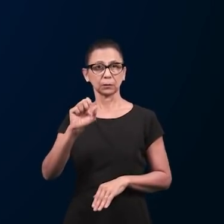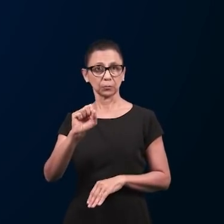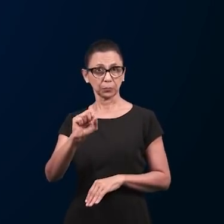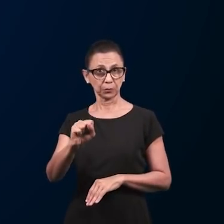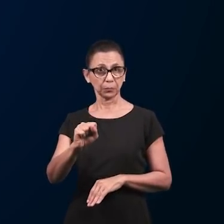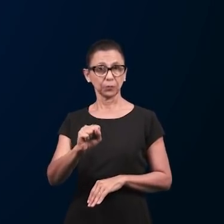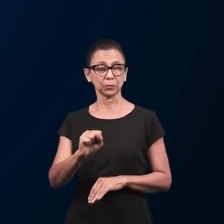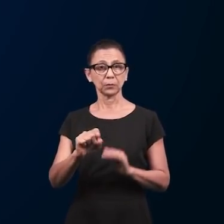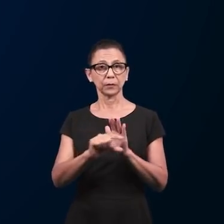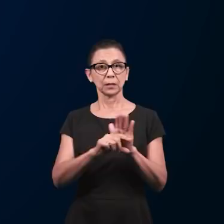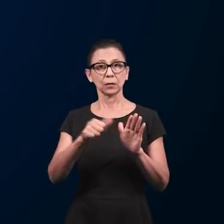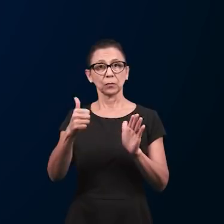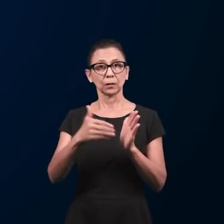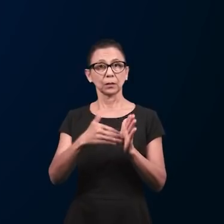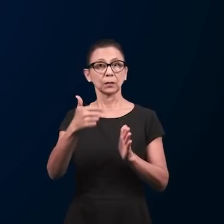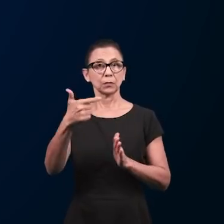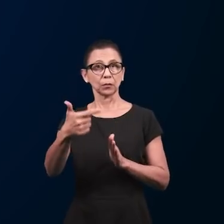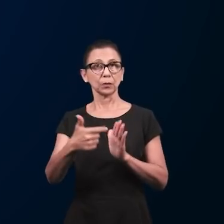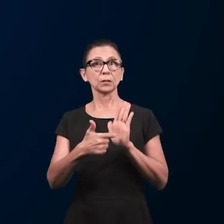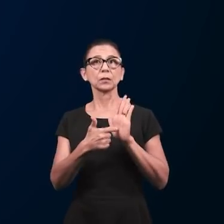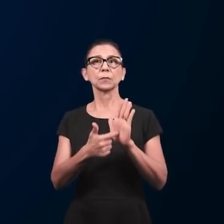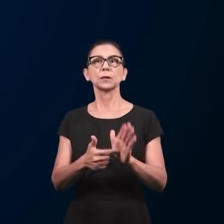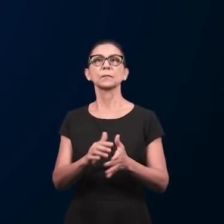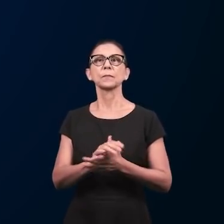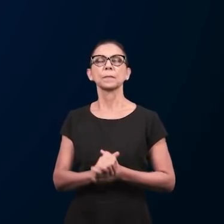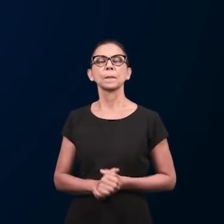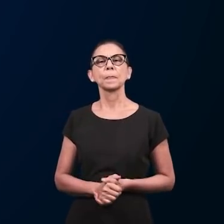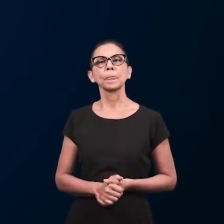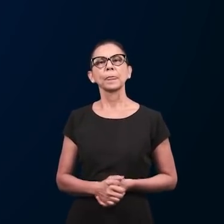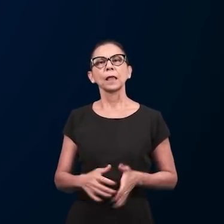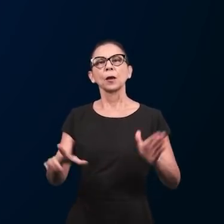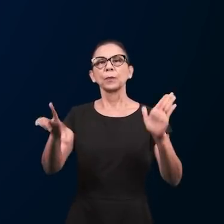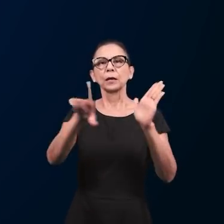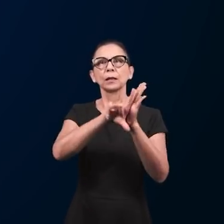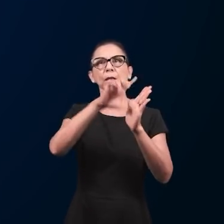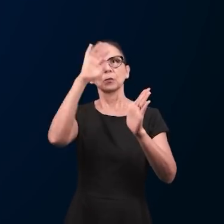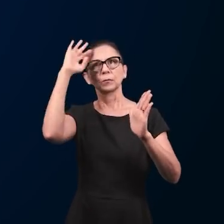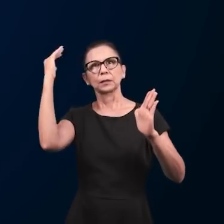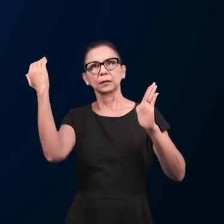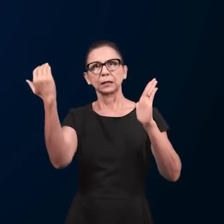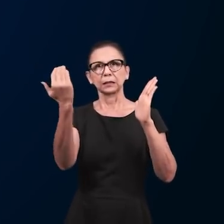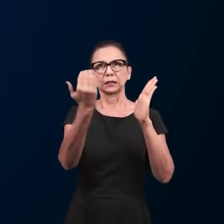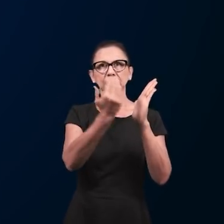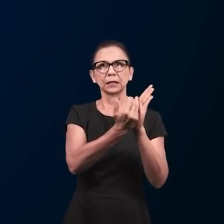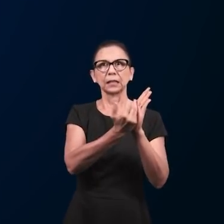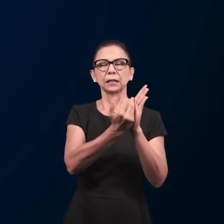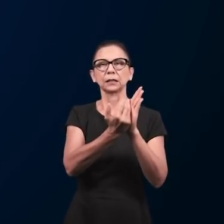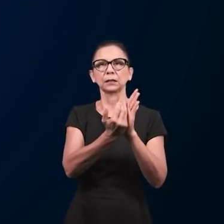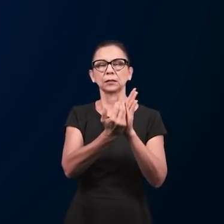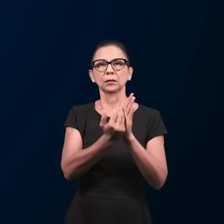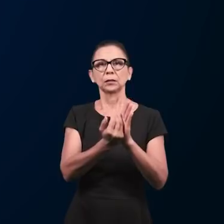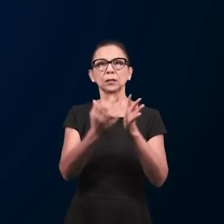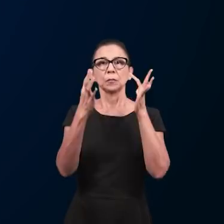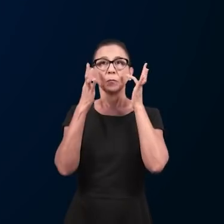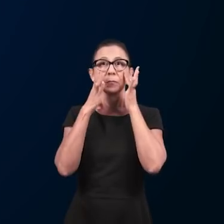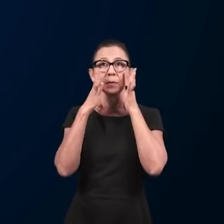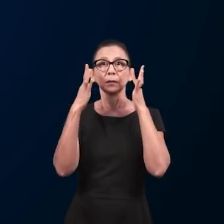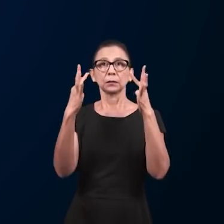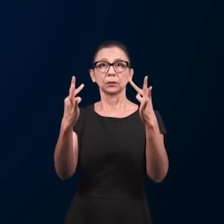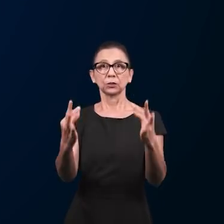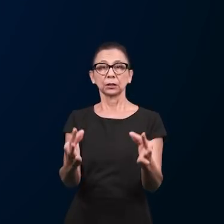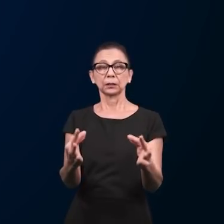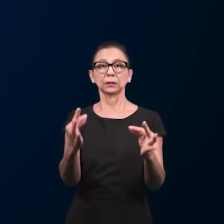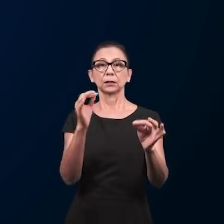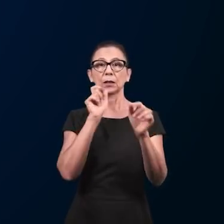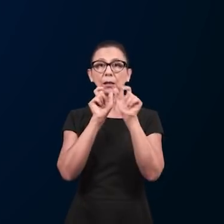número 78, versículos 1 e 2, que diz: escutai a minha lei, povo meu, inclinai vossos